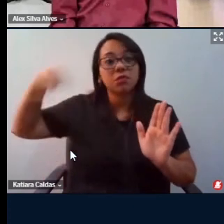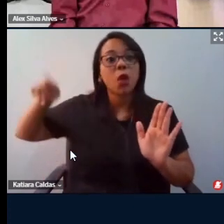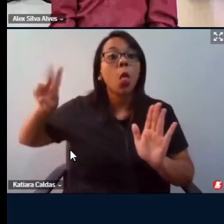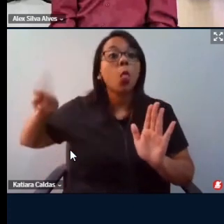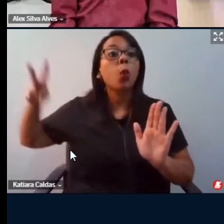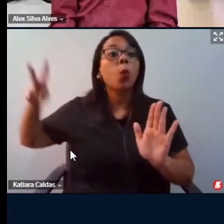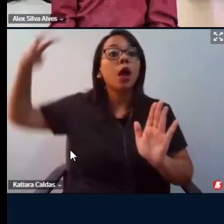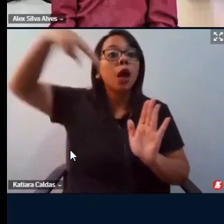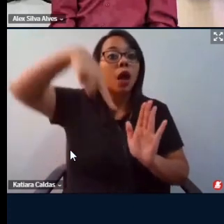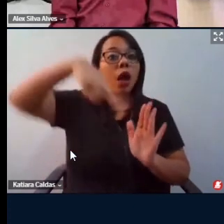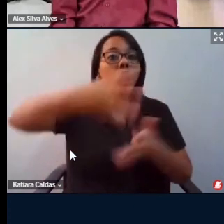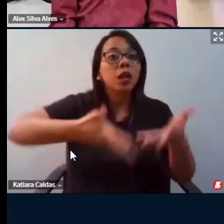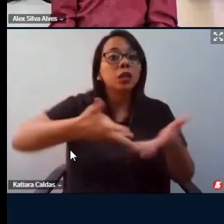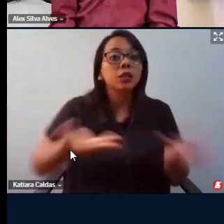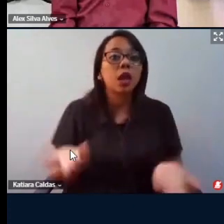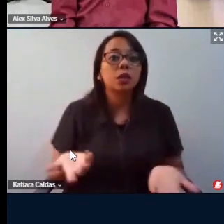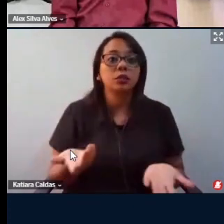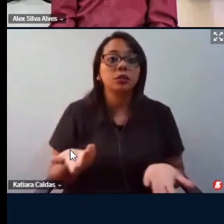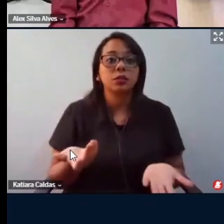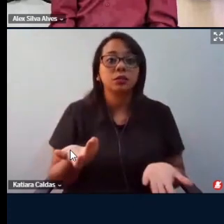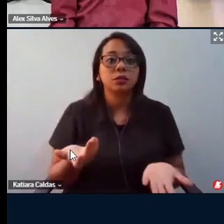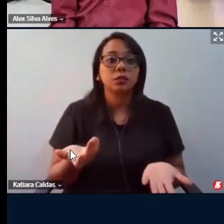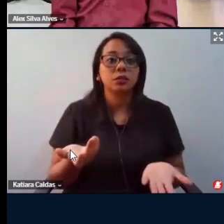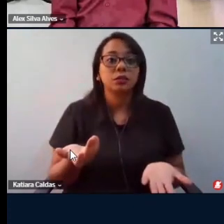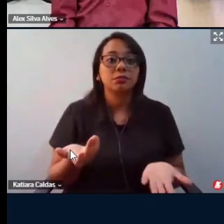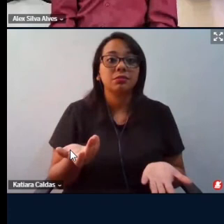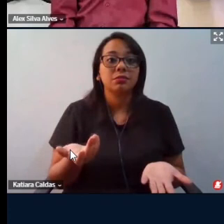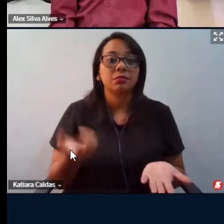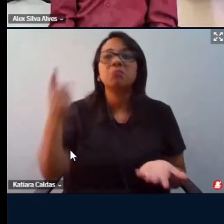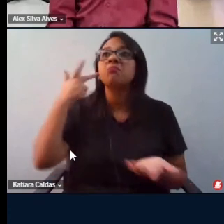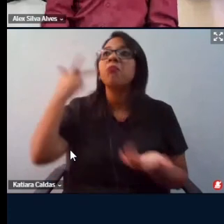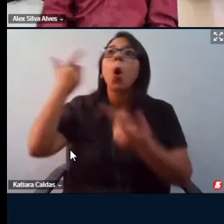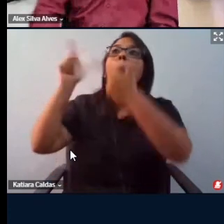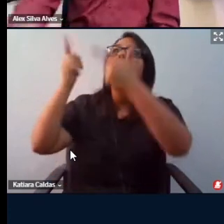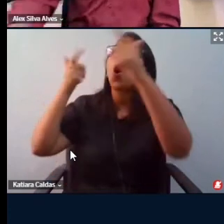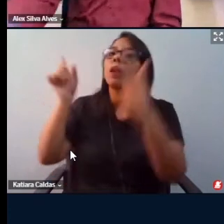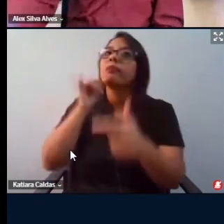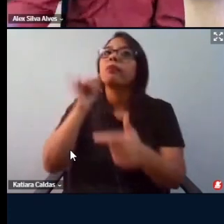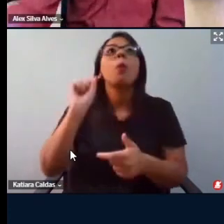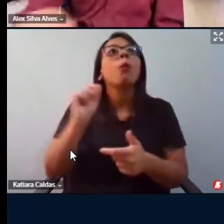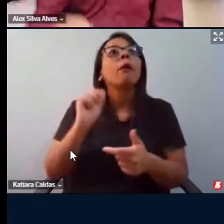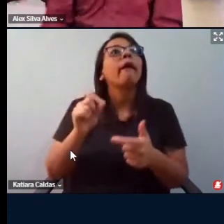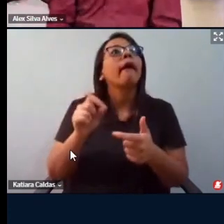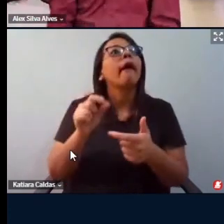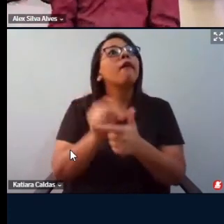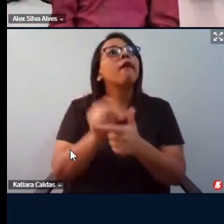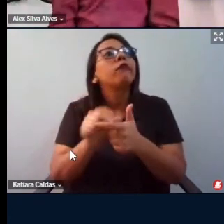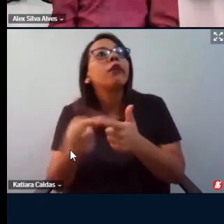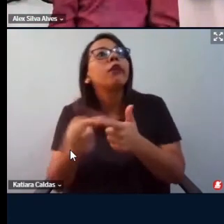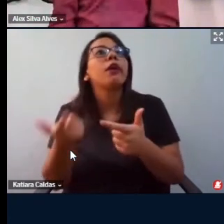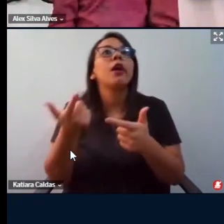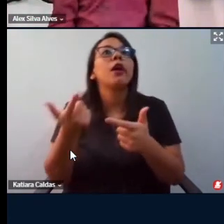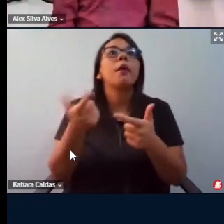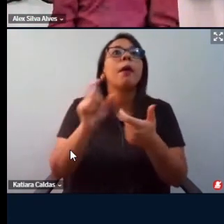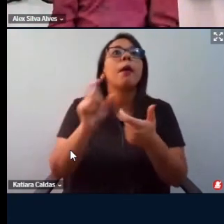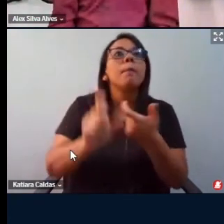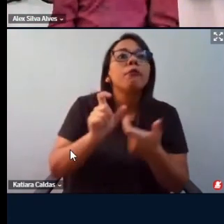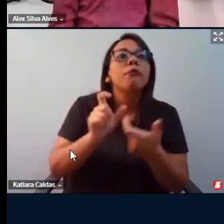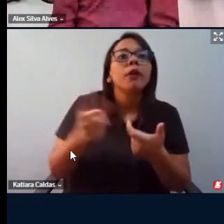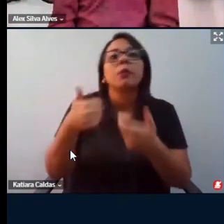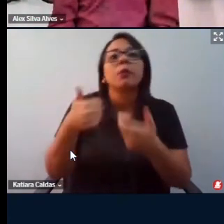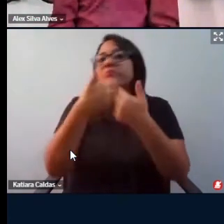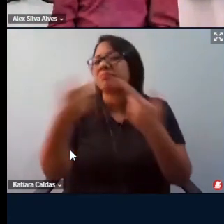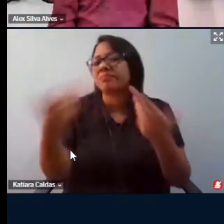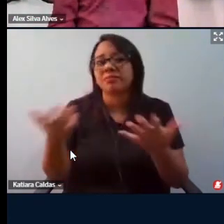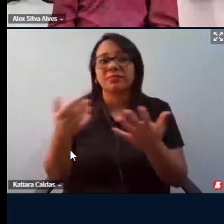sinais. Por quê? Porque vocês querem vão discutir o que é um fonema, o que é um morfema, o que é um não sei o quê. Então,